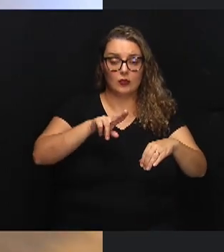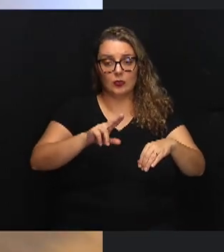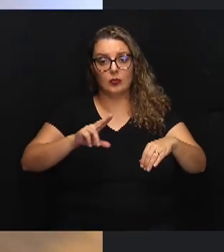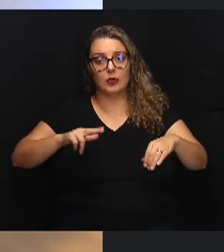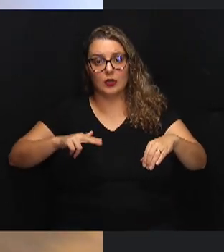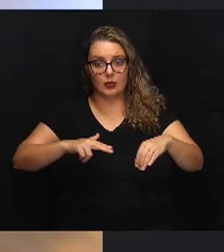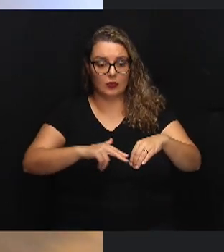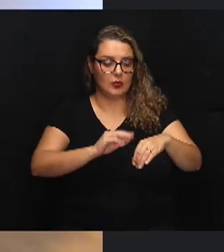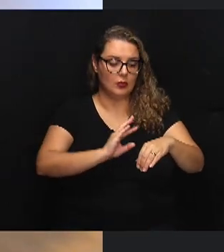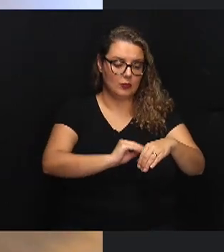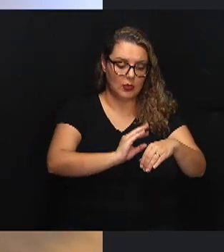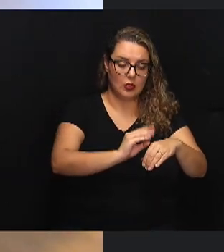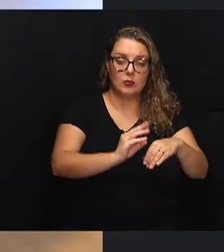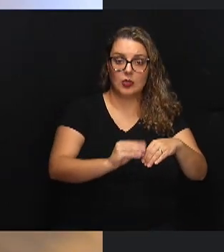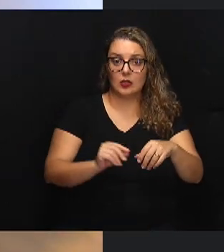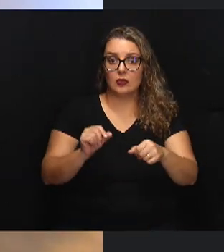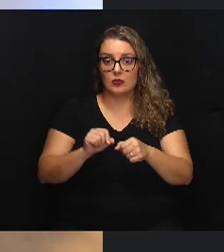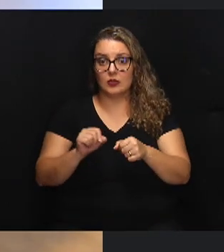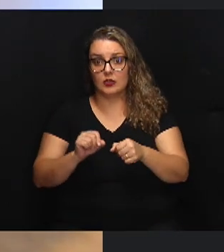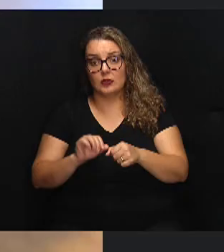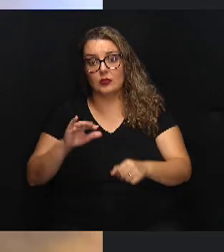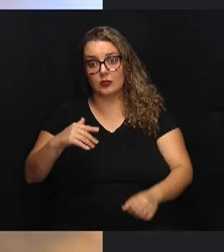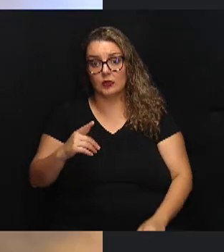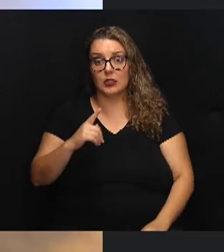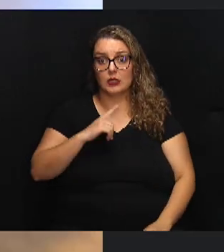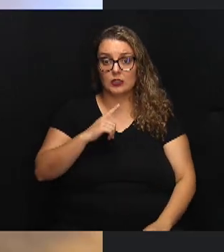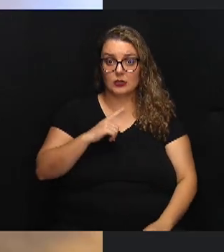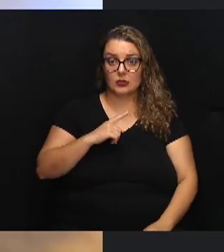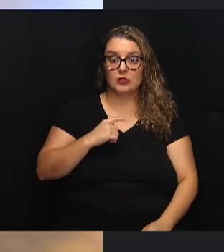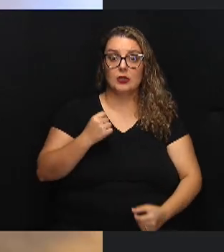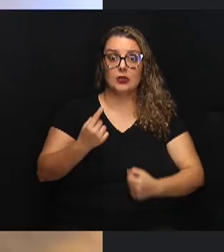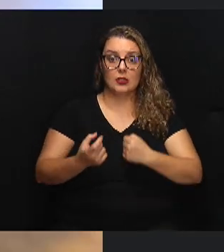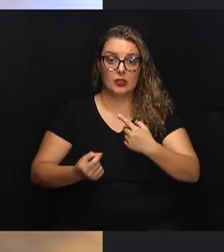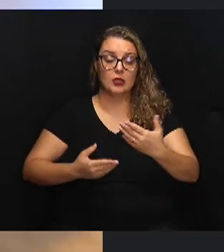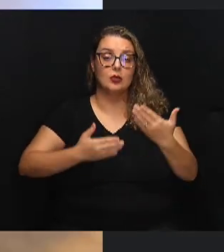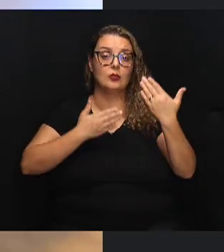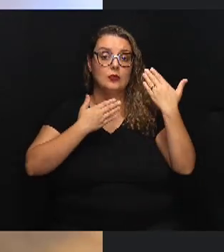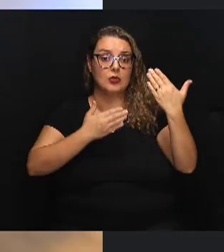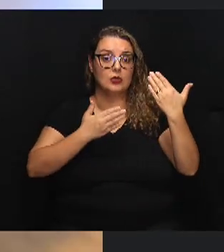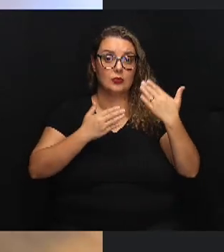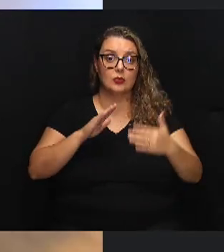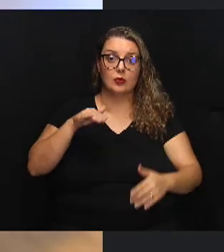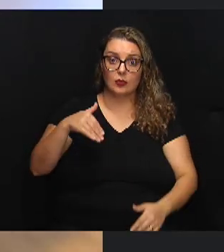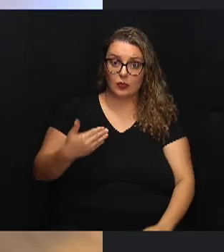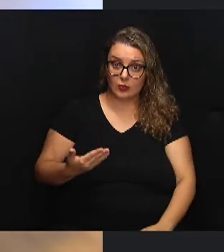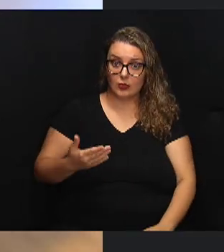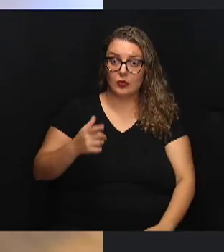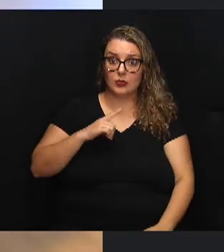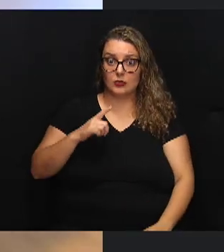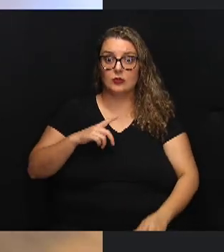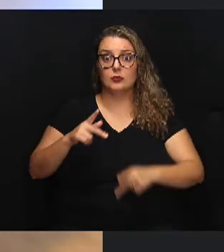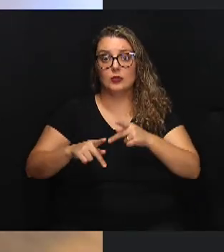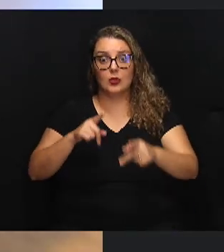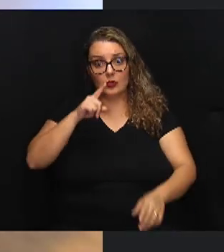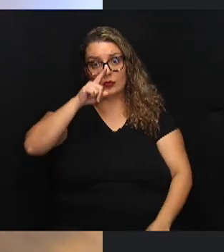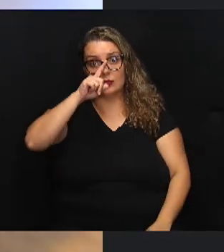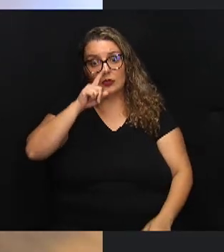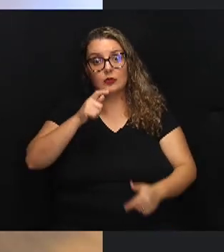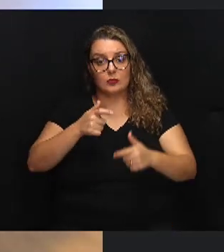e aí geralmente eles são realizados quando já existe alguma suspeita ou quando é uma população de um risco